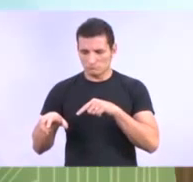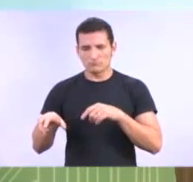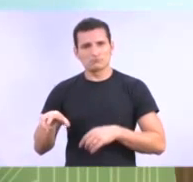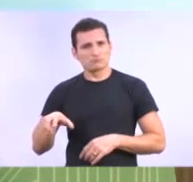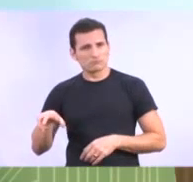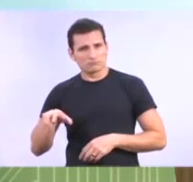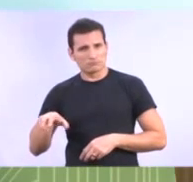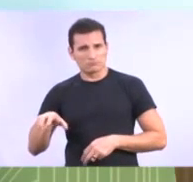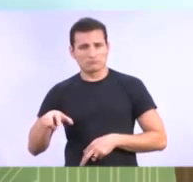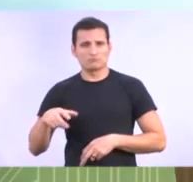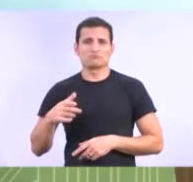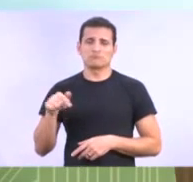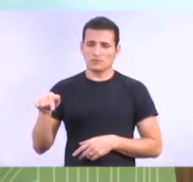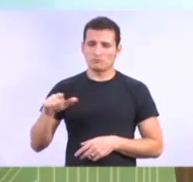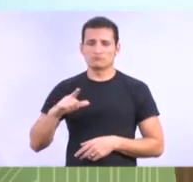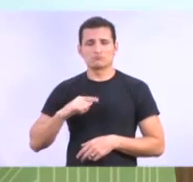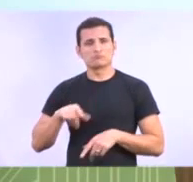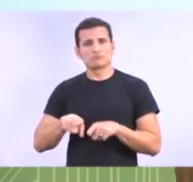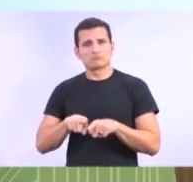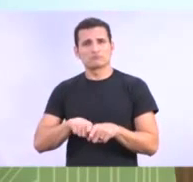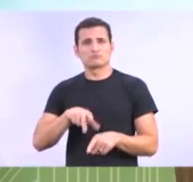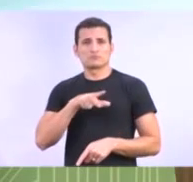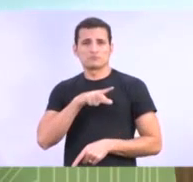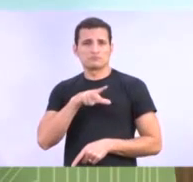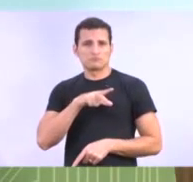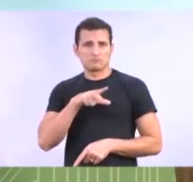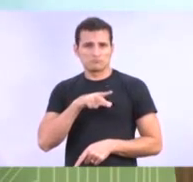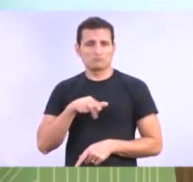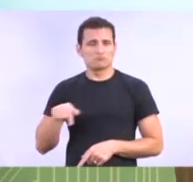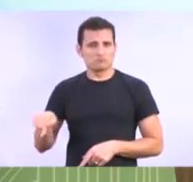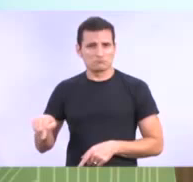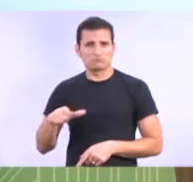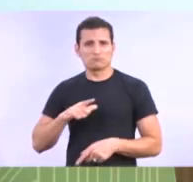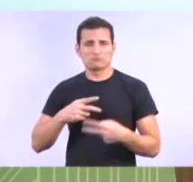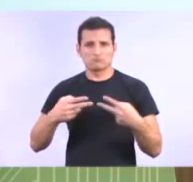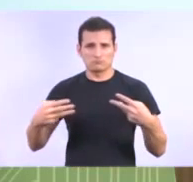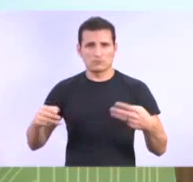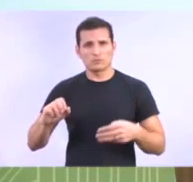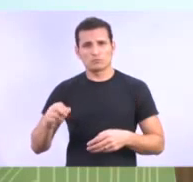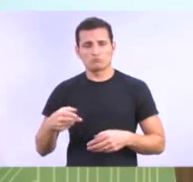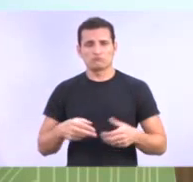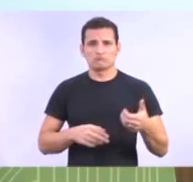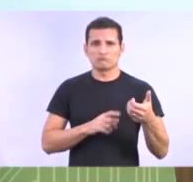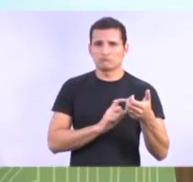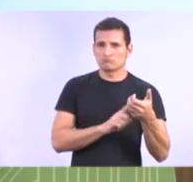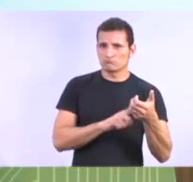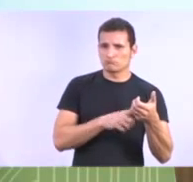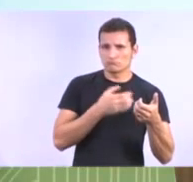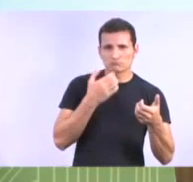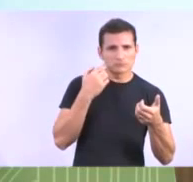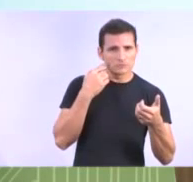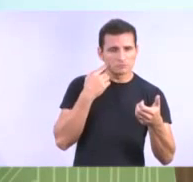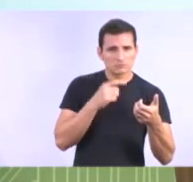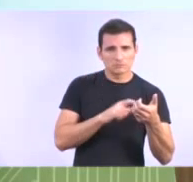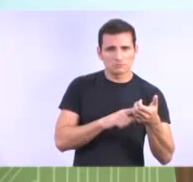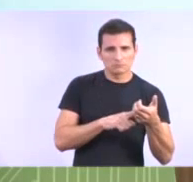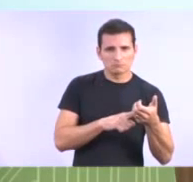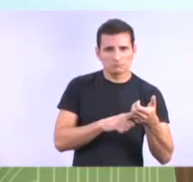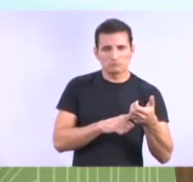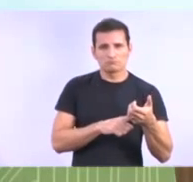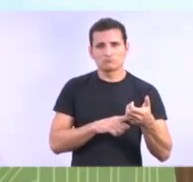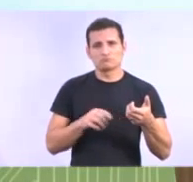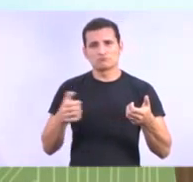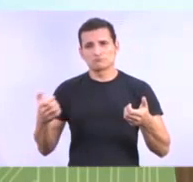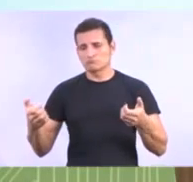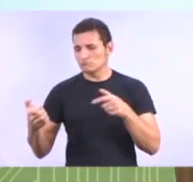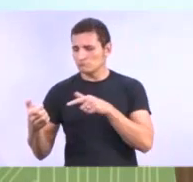se estabelece uma rede pessoal. Ou então, de um celular para o outro. Às vezes você vai ligar no celular com um fone de ouvido